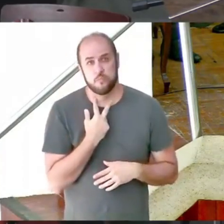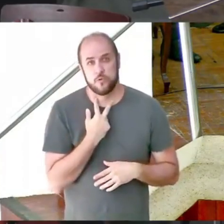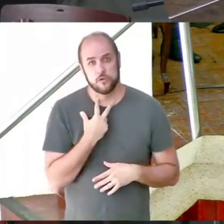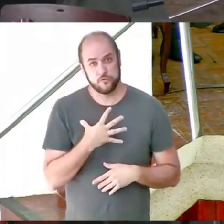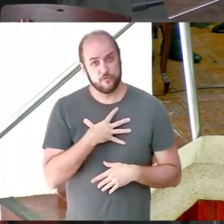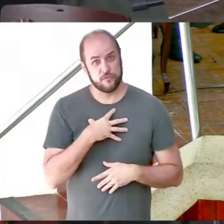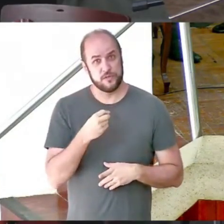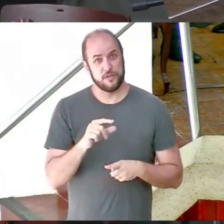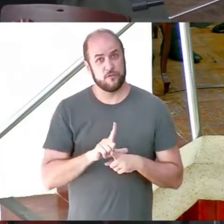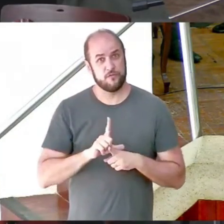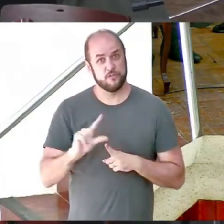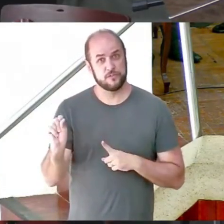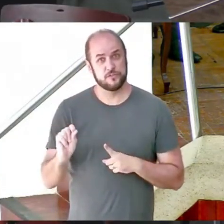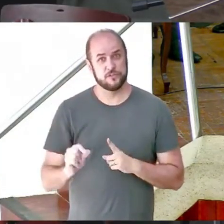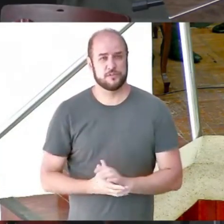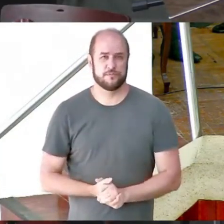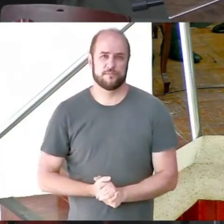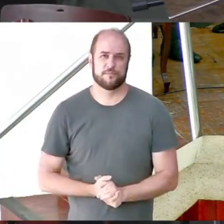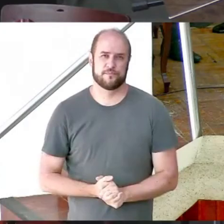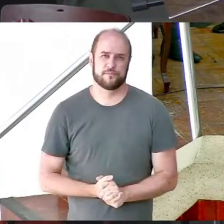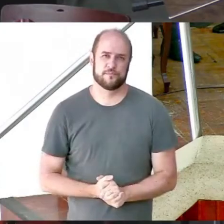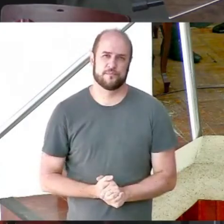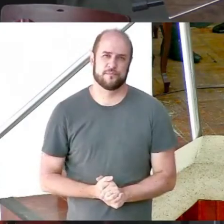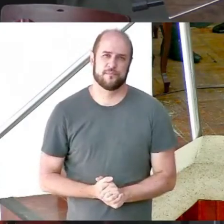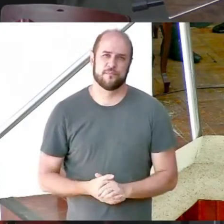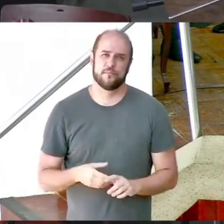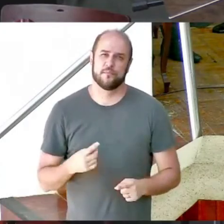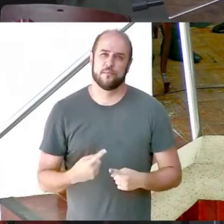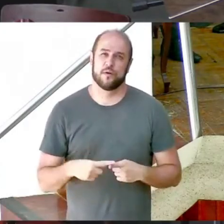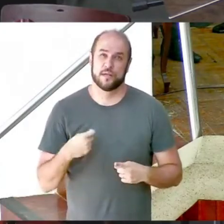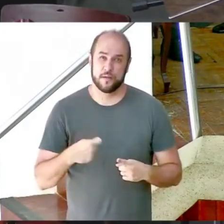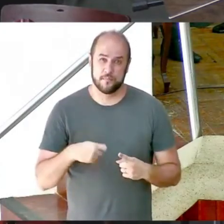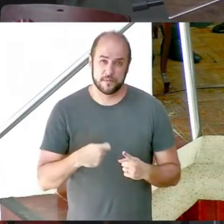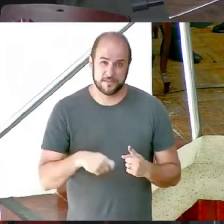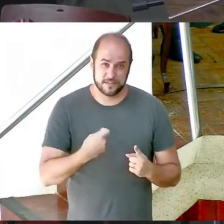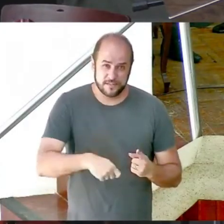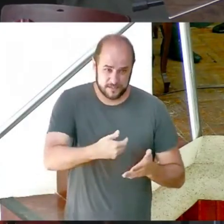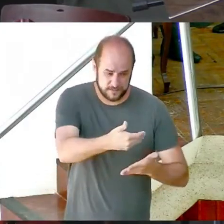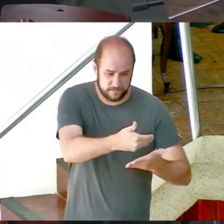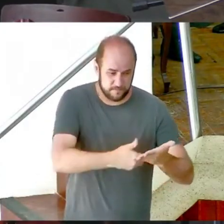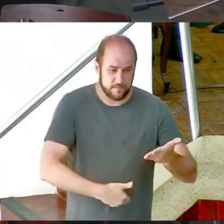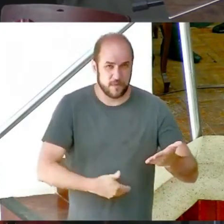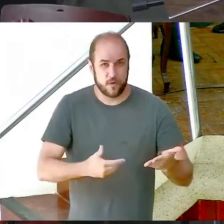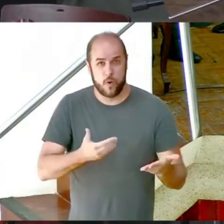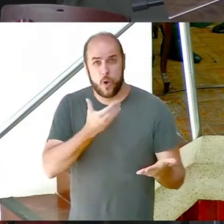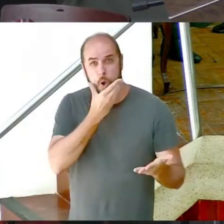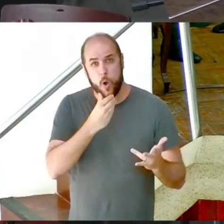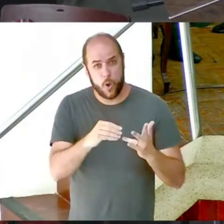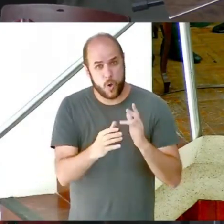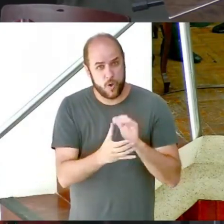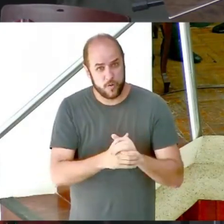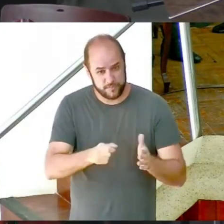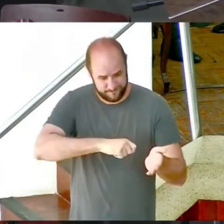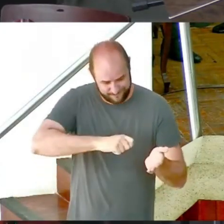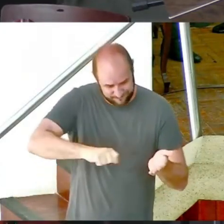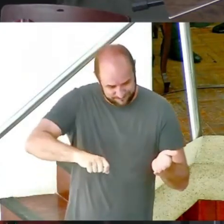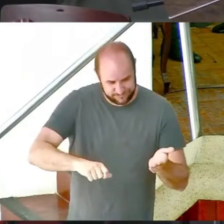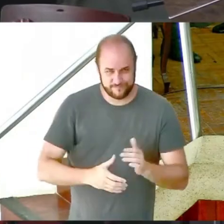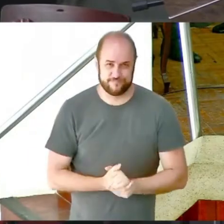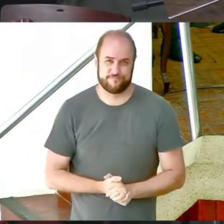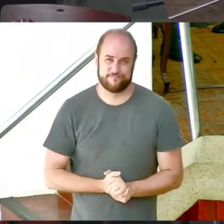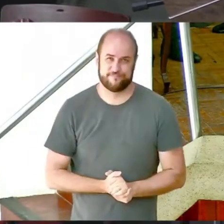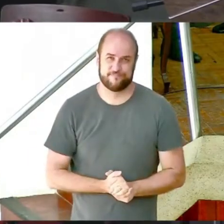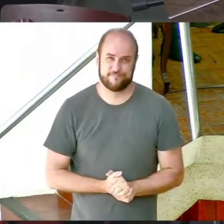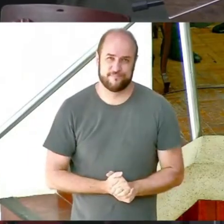filho, porque ela precisaria de um documento assinado pelo marido autorizando a sua fuga.